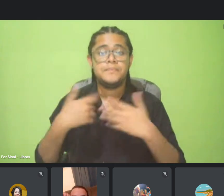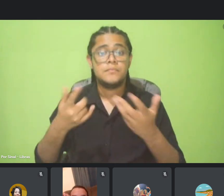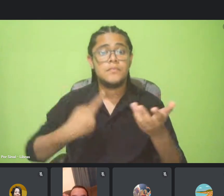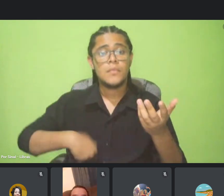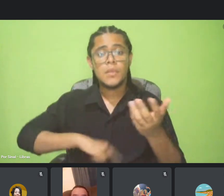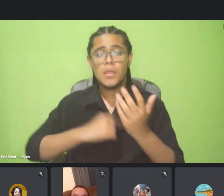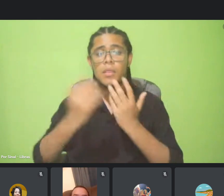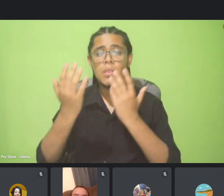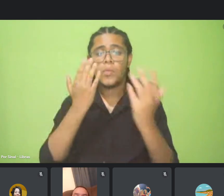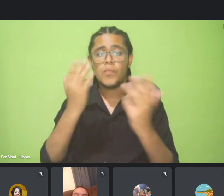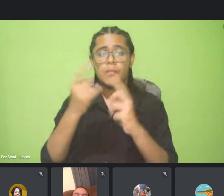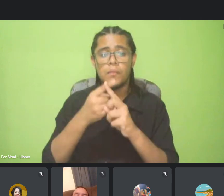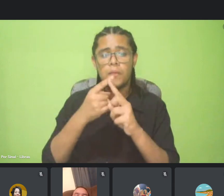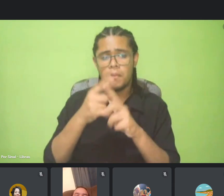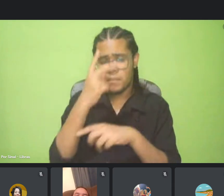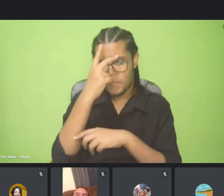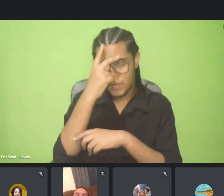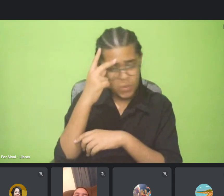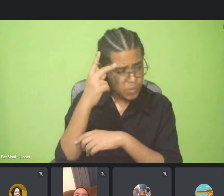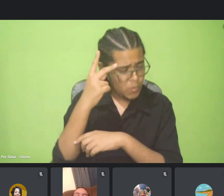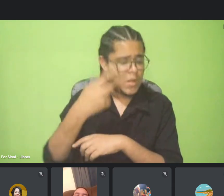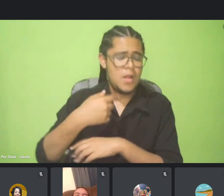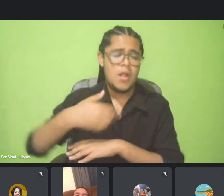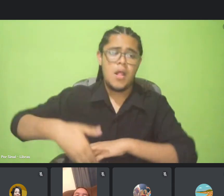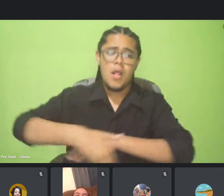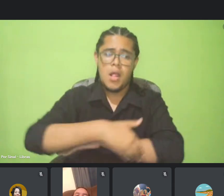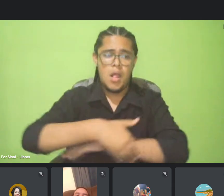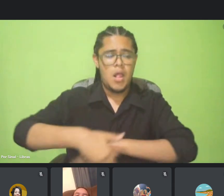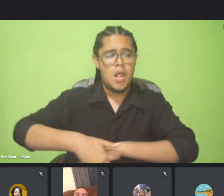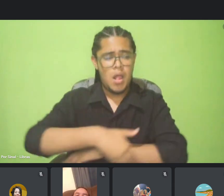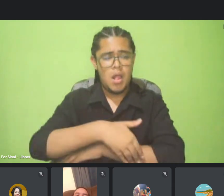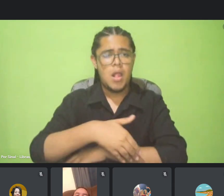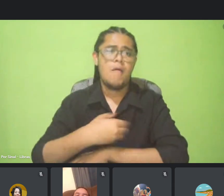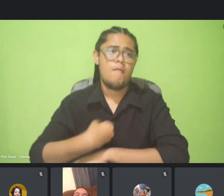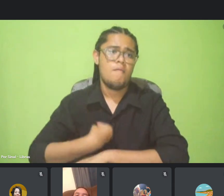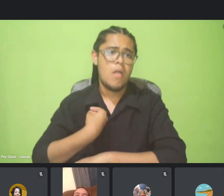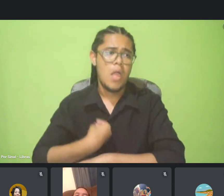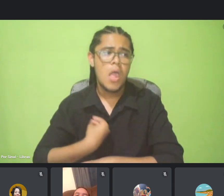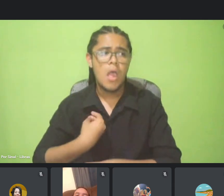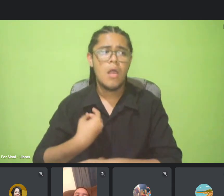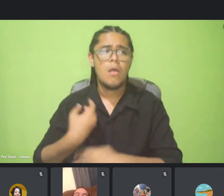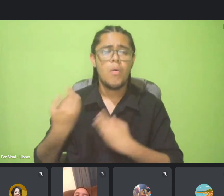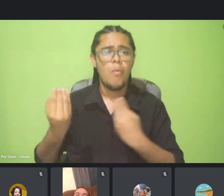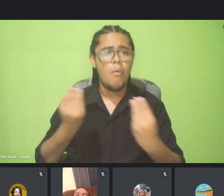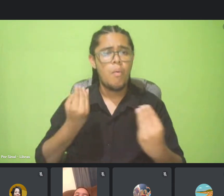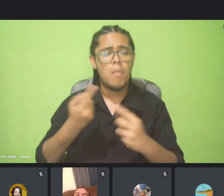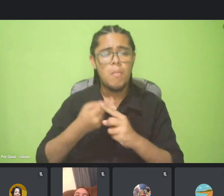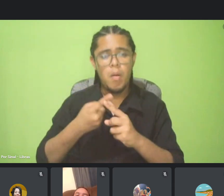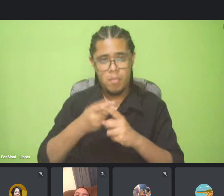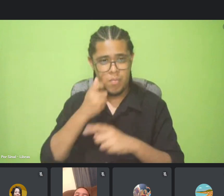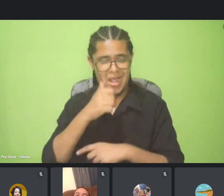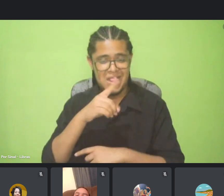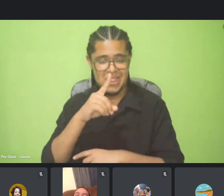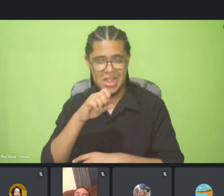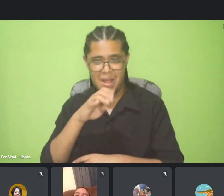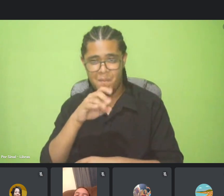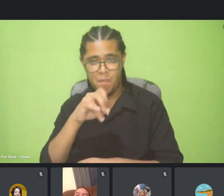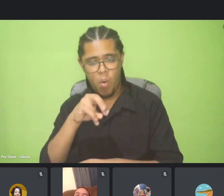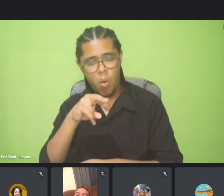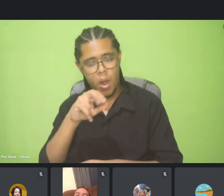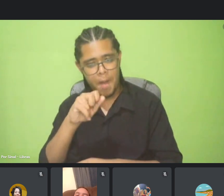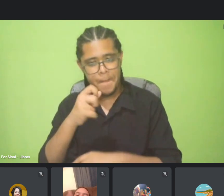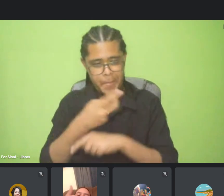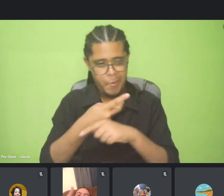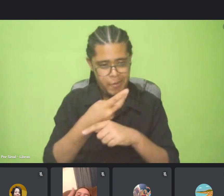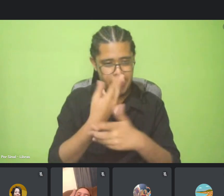rua, e aí eu vou pedir para o Ada poder falar melhor sobre isso, porque ele e Débora estavam procurando aqui nos documentos, mas circo é ok em relação